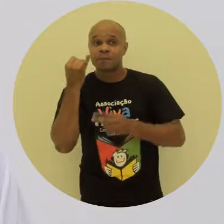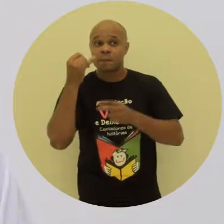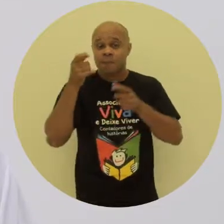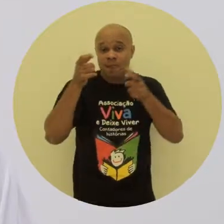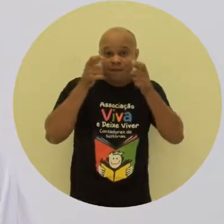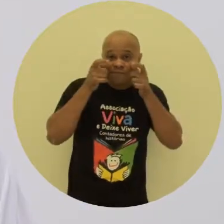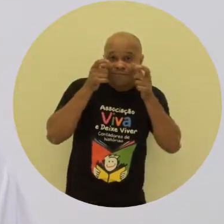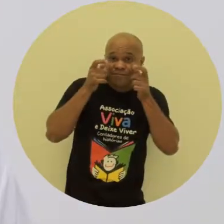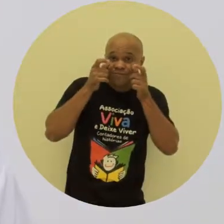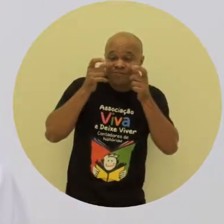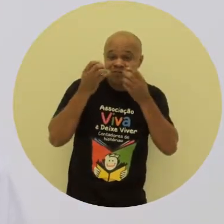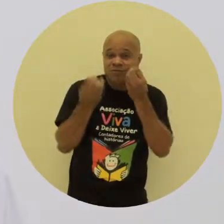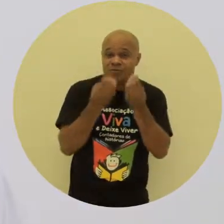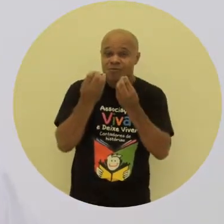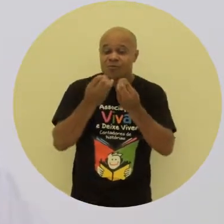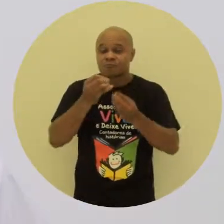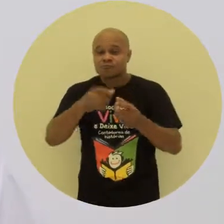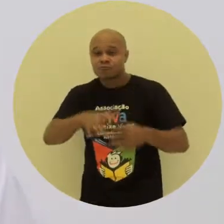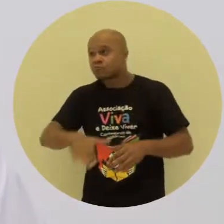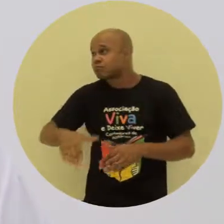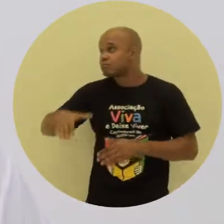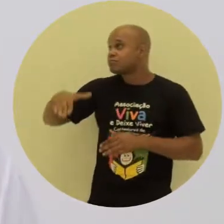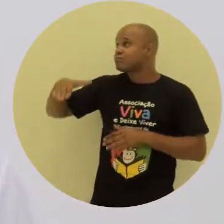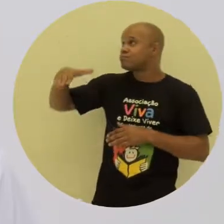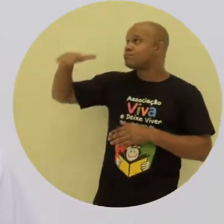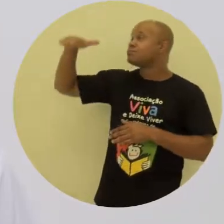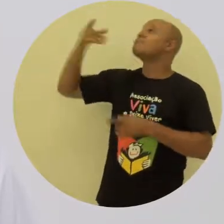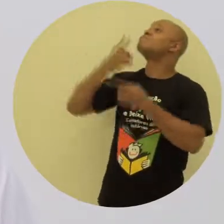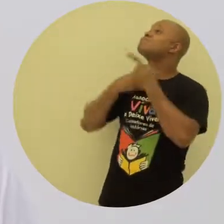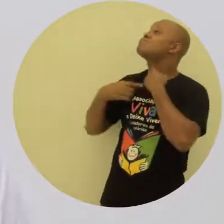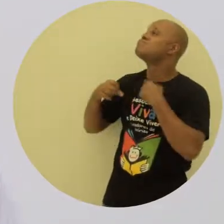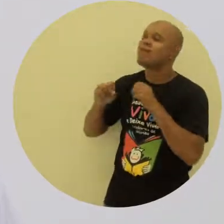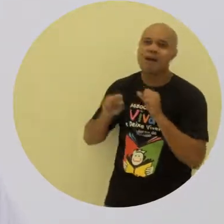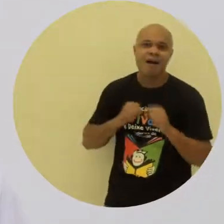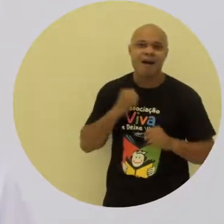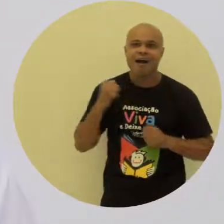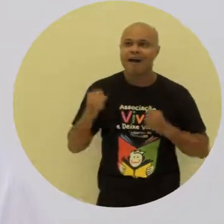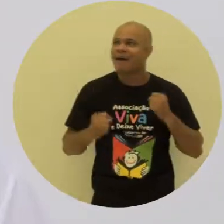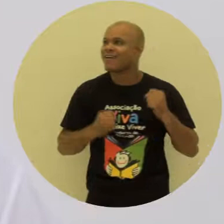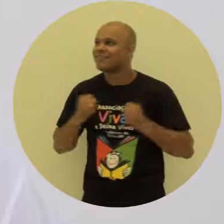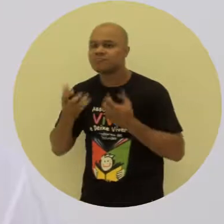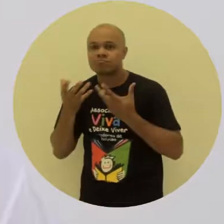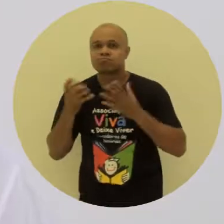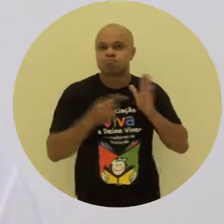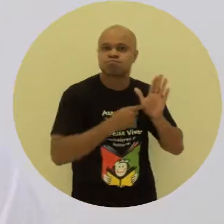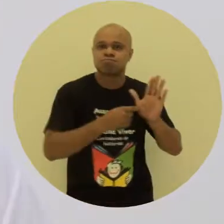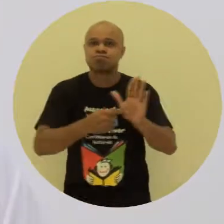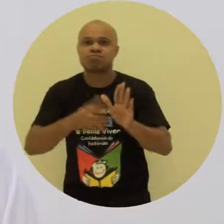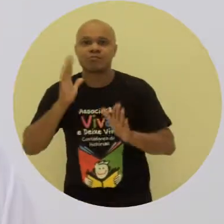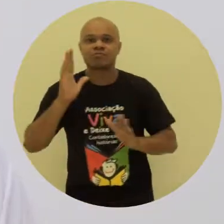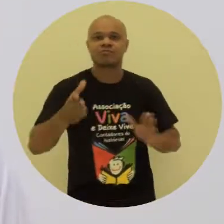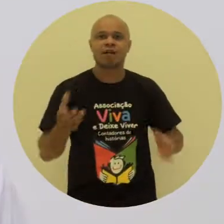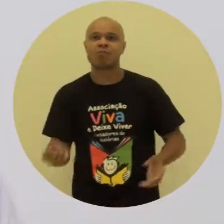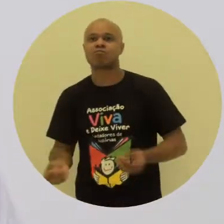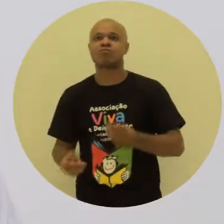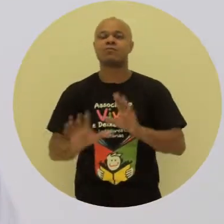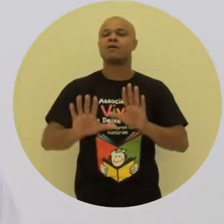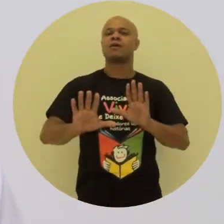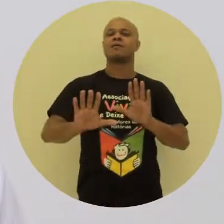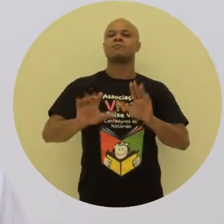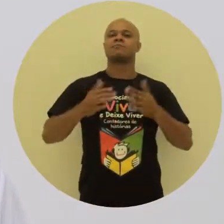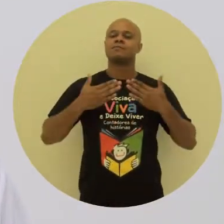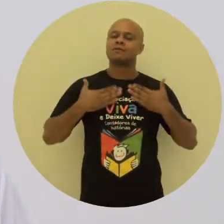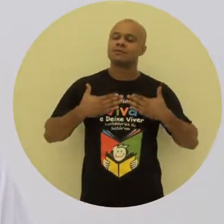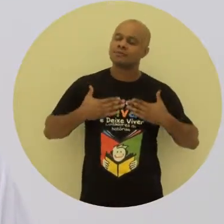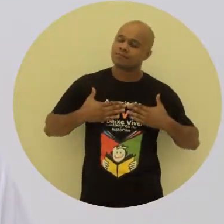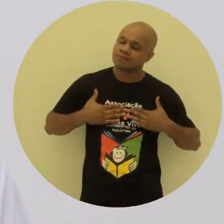esse comportamento, né? O adulto muitas vezes, na sua ansiedade, já chega mostrando a história. Então vamos entender que